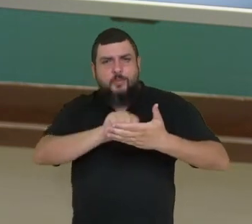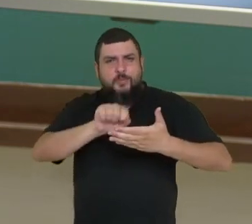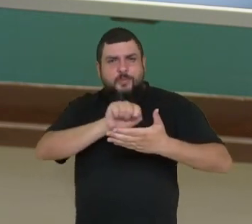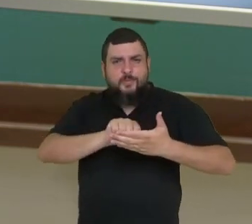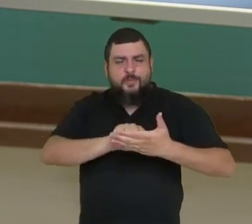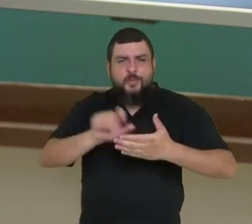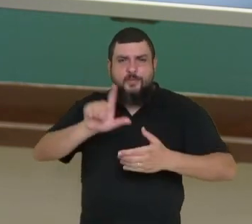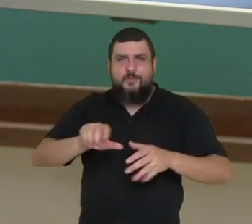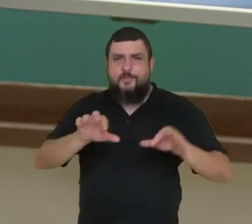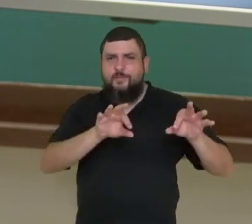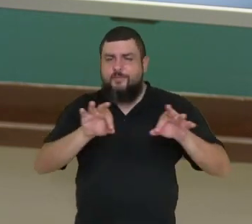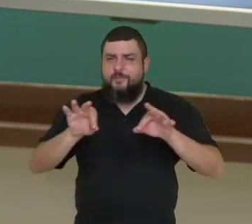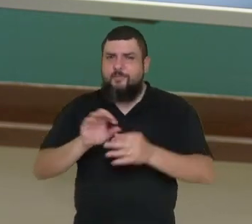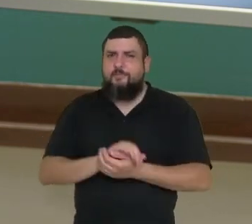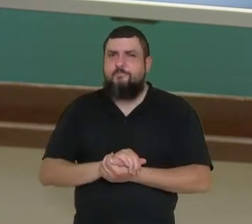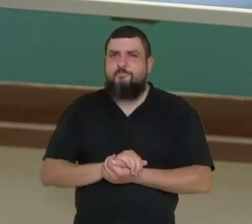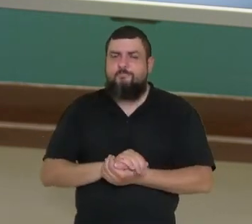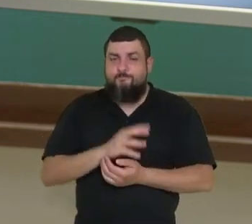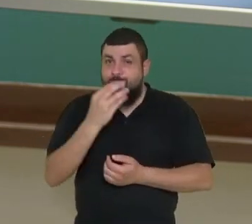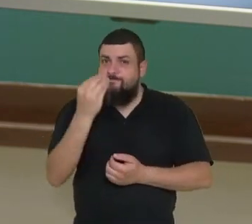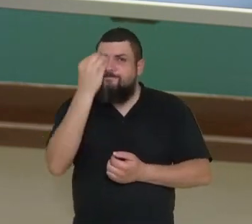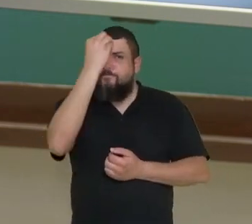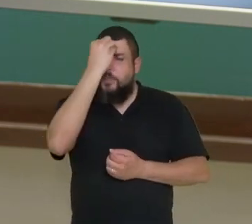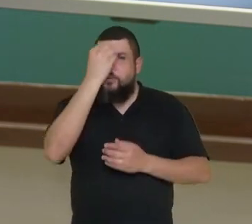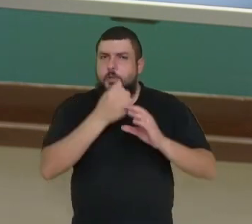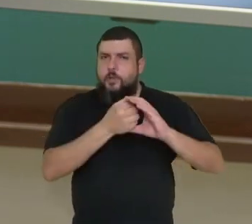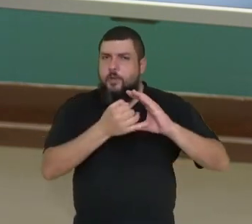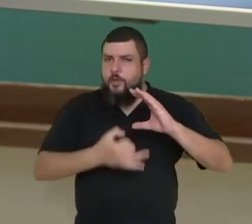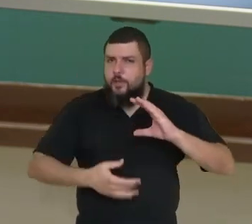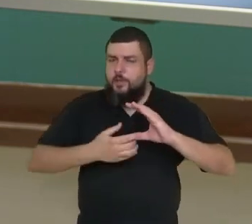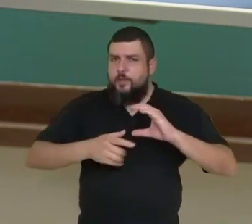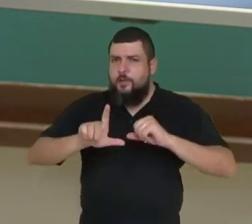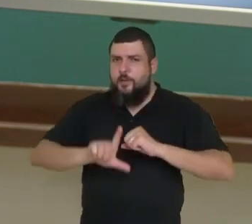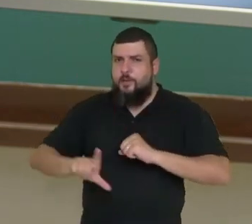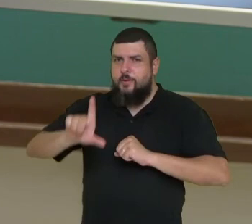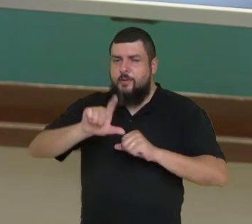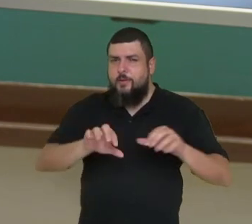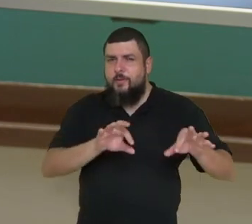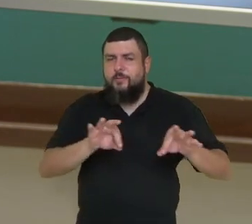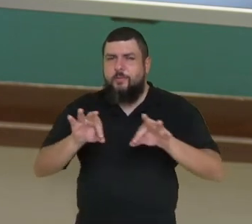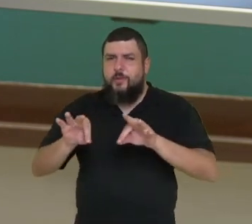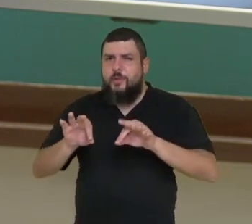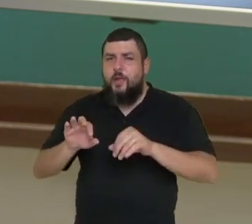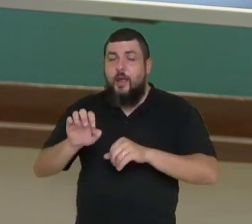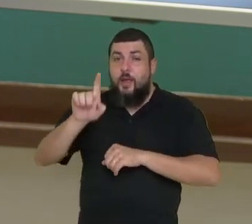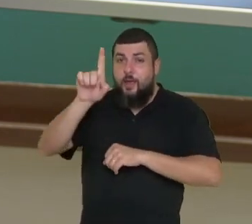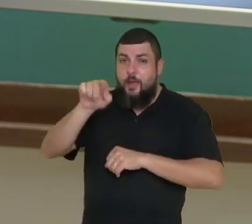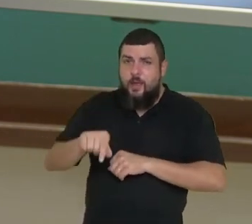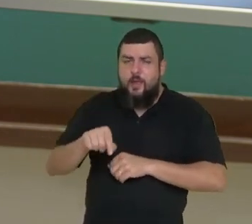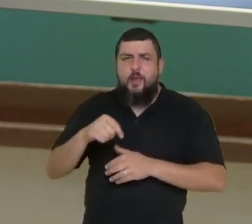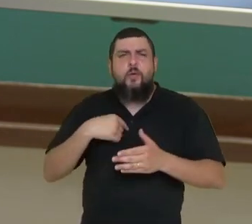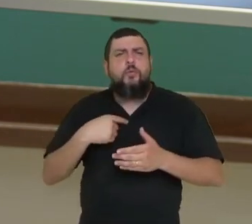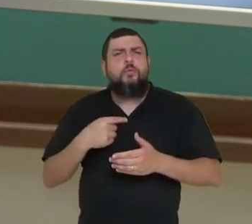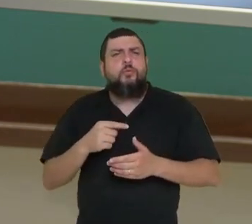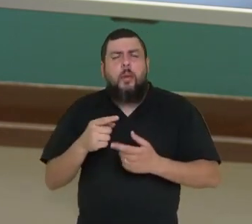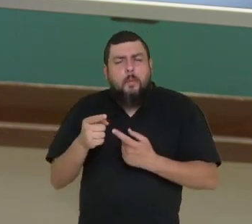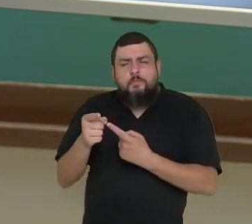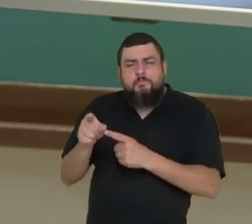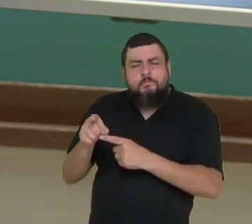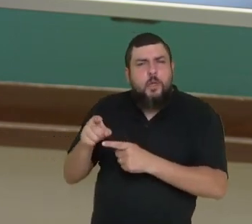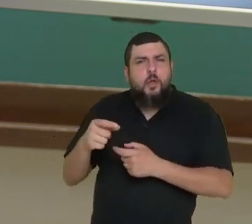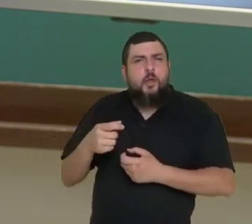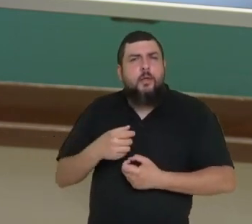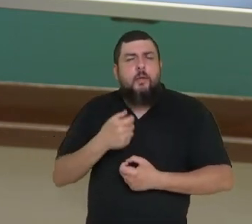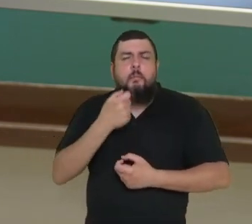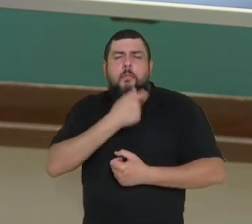cordel, tá? Lembrem-se que uma das características da literatura de cordel é provocar o humor, provocar o riso, né? Ou